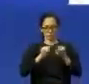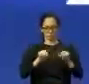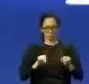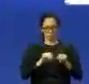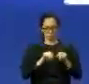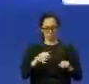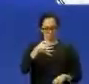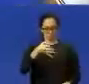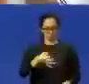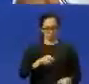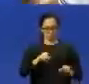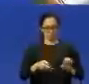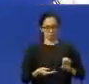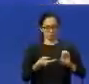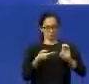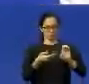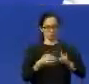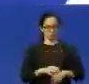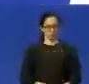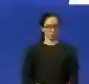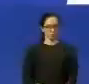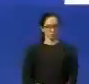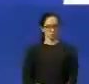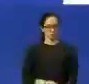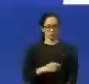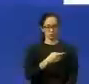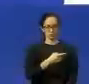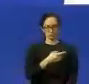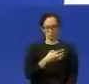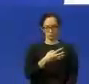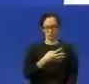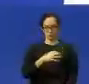reto, resposta E da 148, ok?